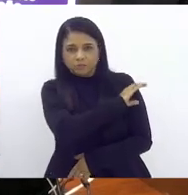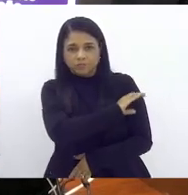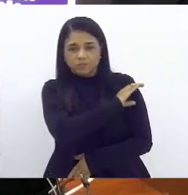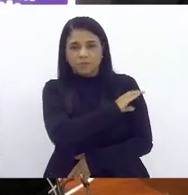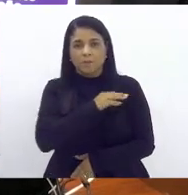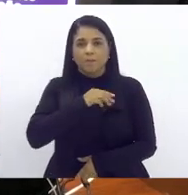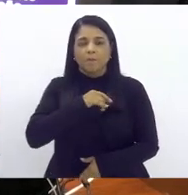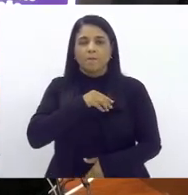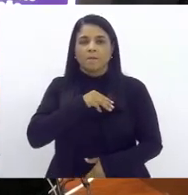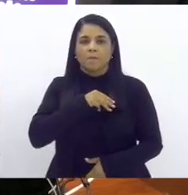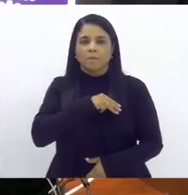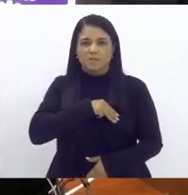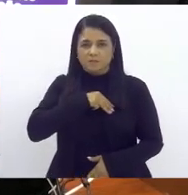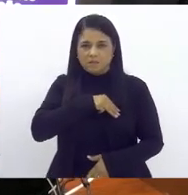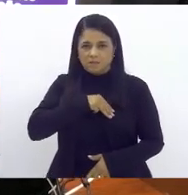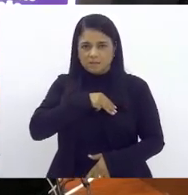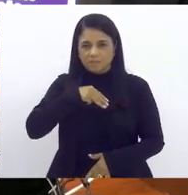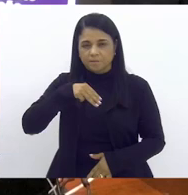Mesquita...